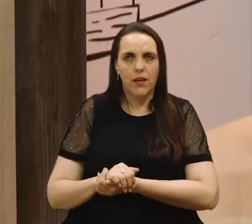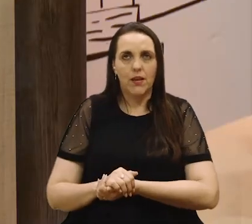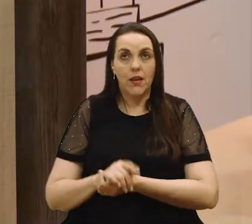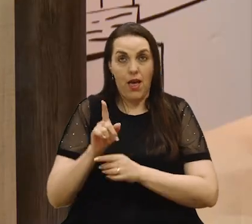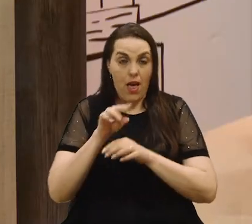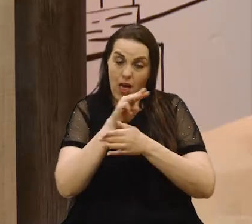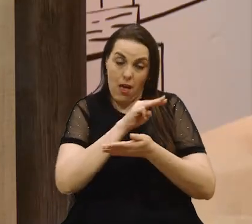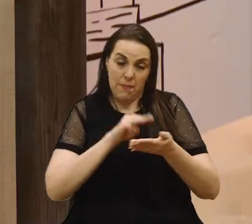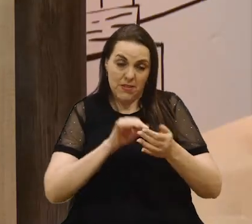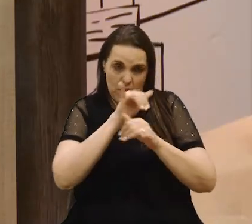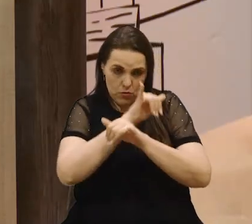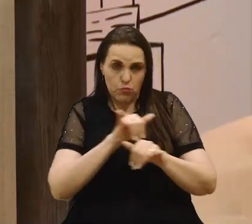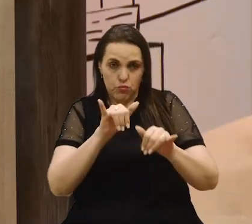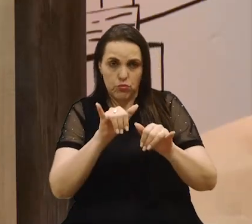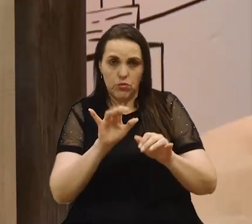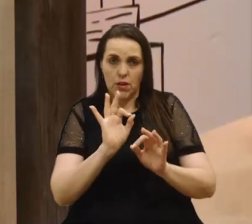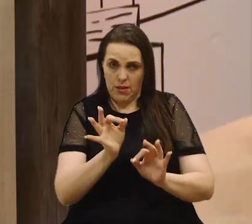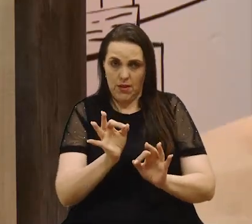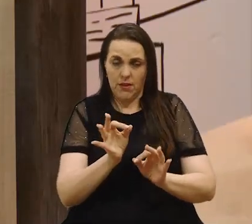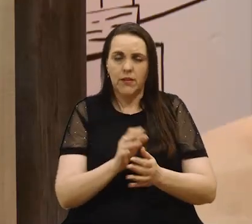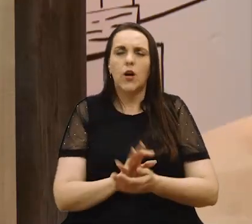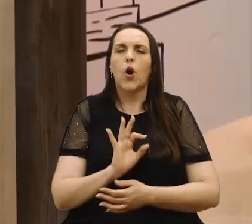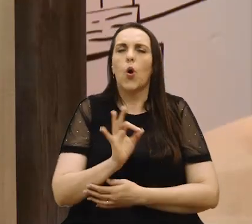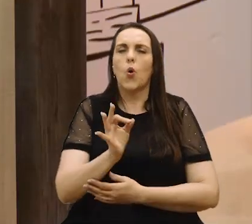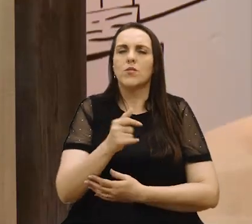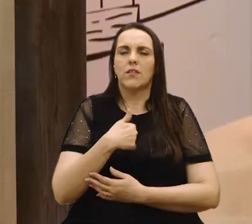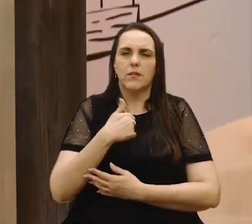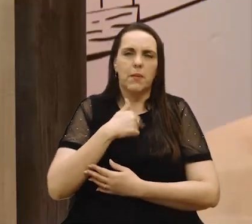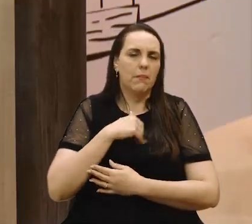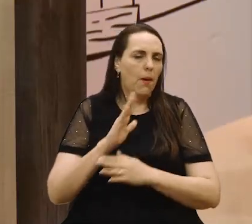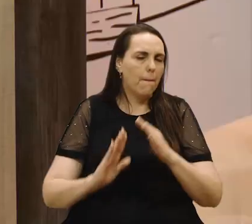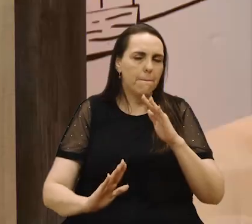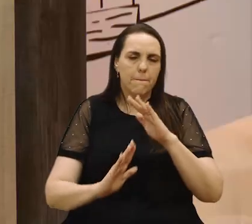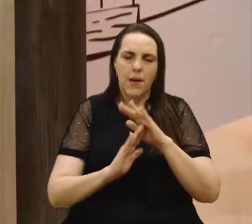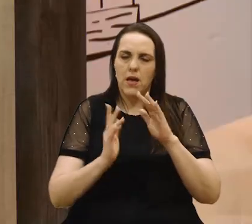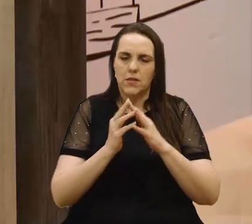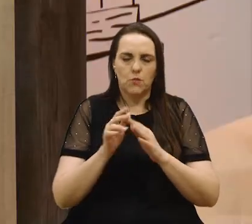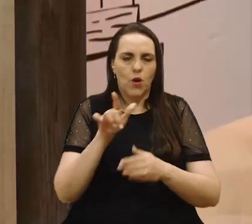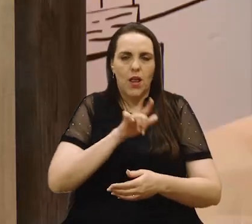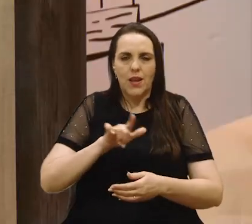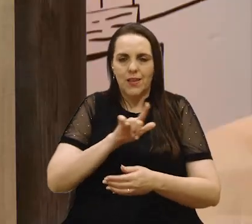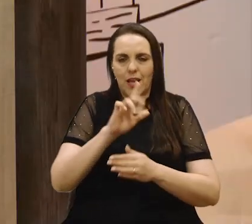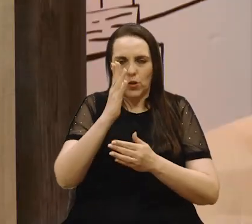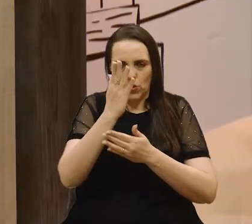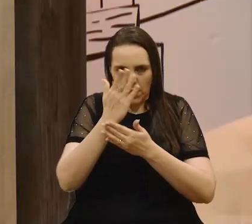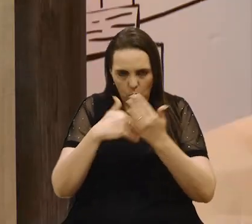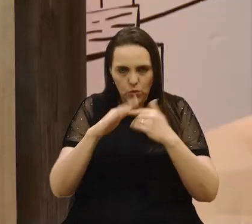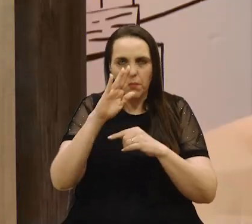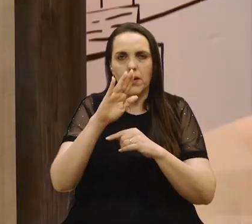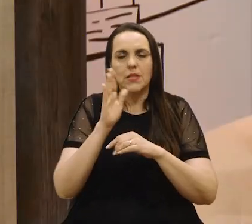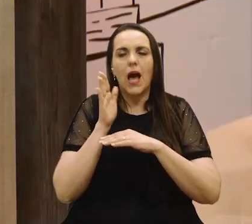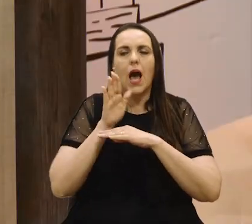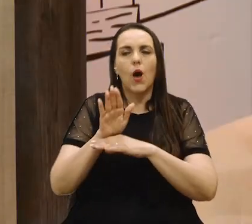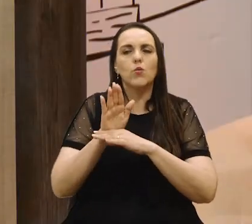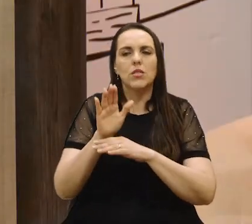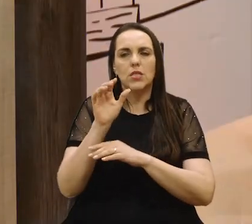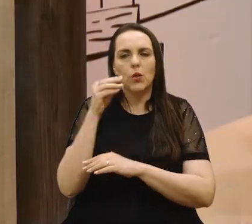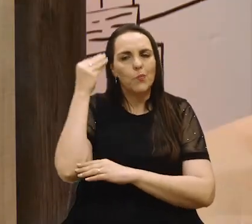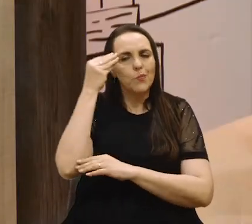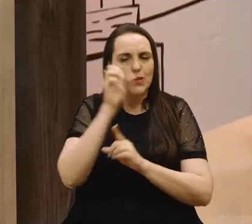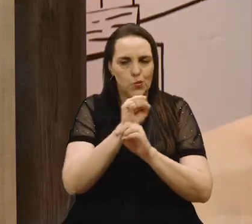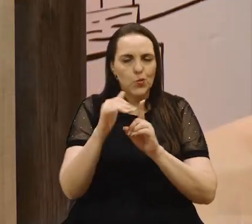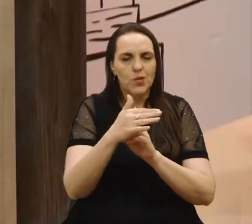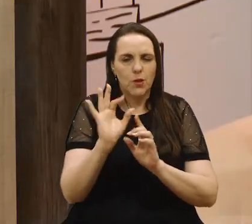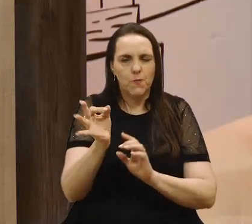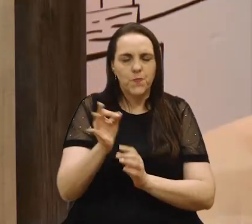um recado que fica também. Mas com certeza, para mim é o máximo. A literatura, assim. É um Exatamente. Conceito de auxílio.